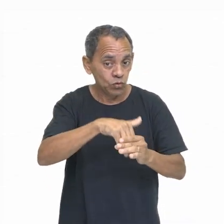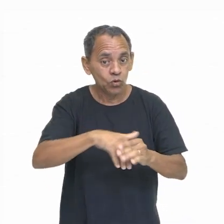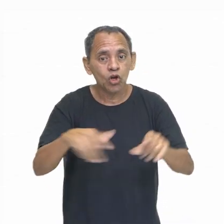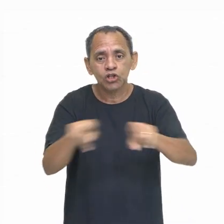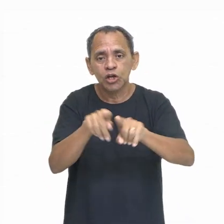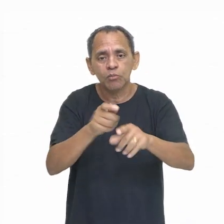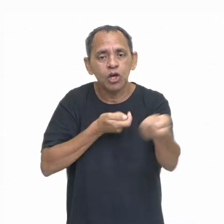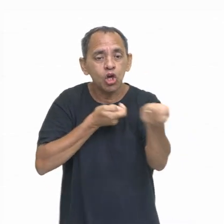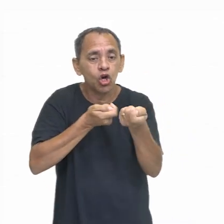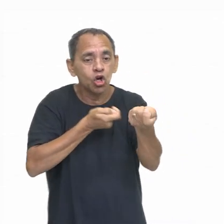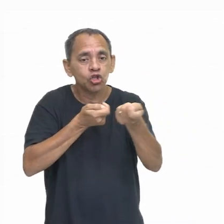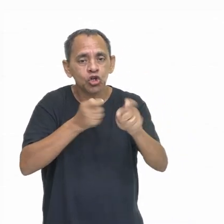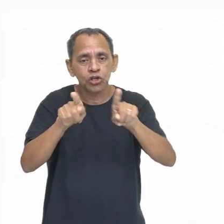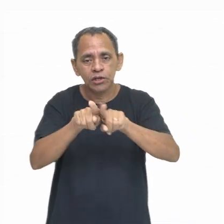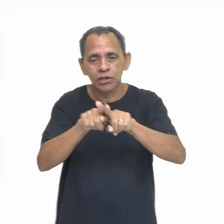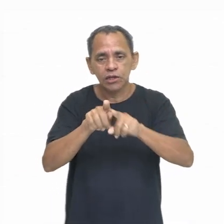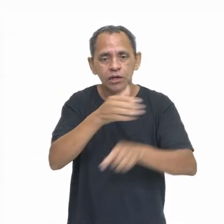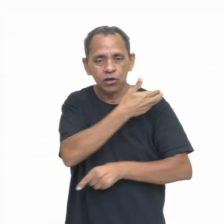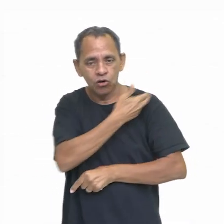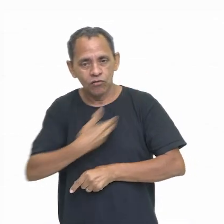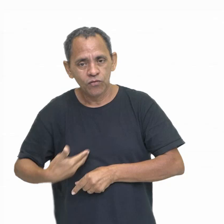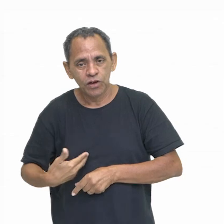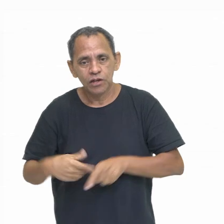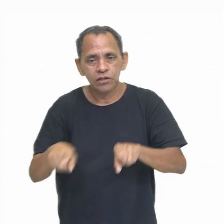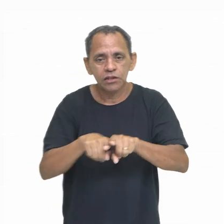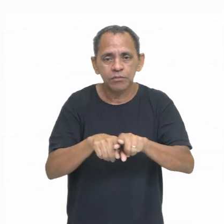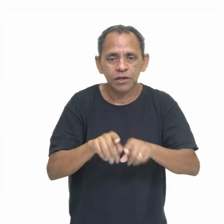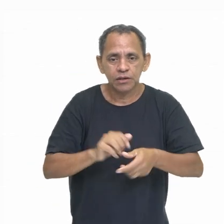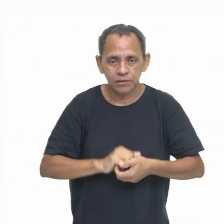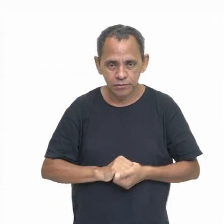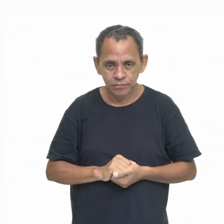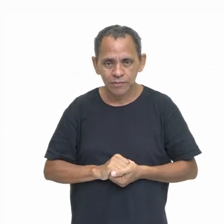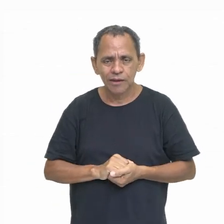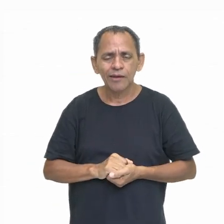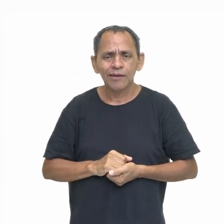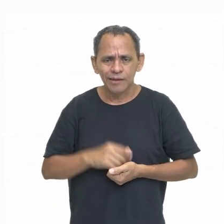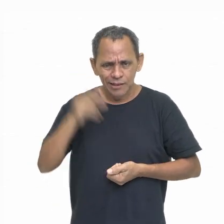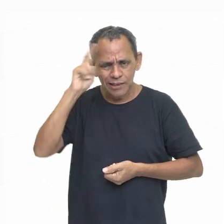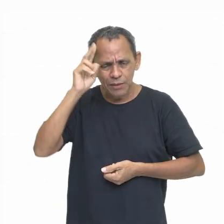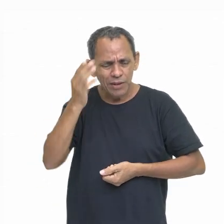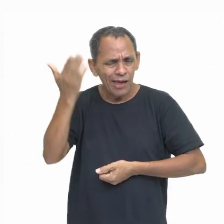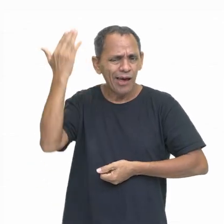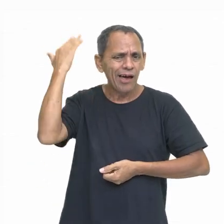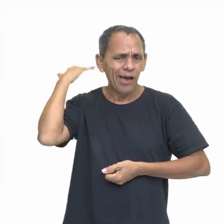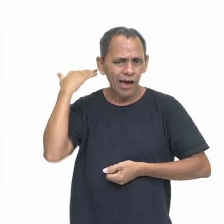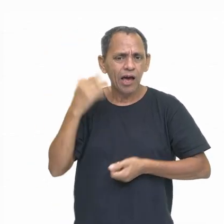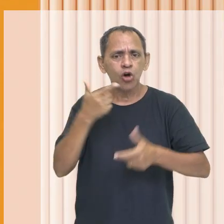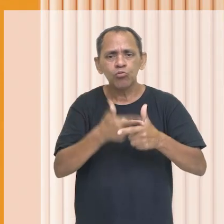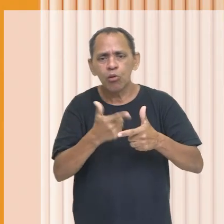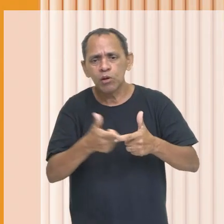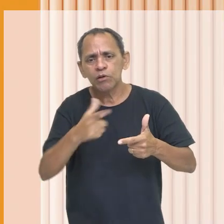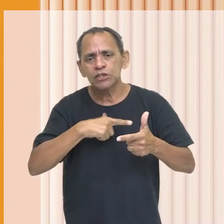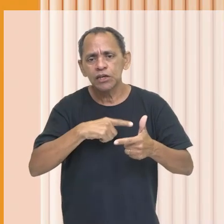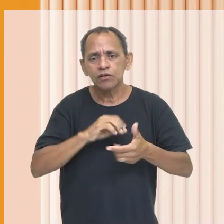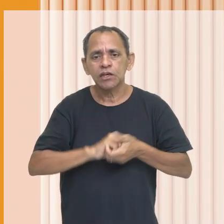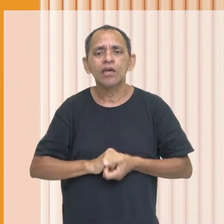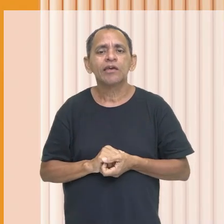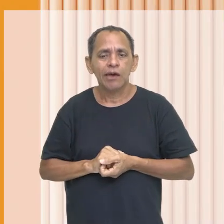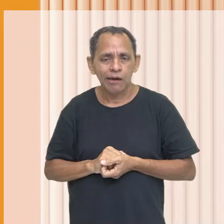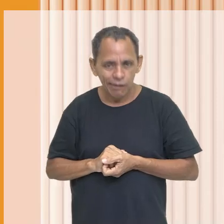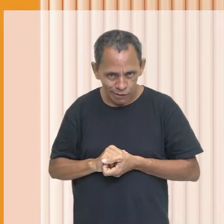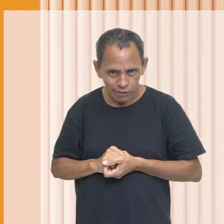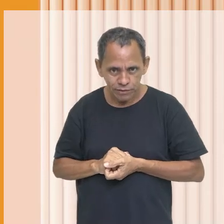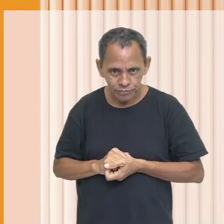controle social sobre a gestão pública. Então, se lá no início a gente viu que um dos grandes problemas do clientelismo era o